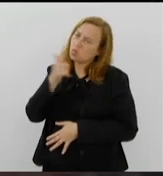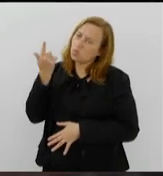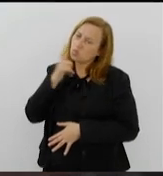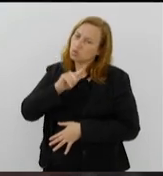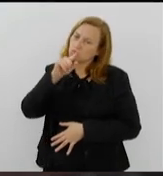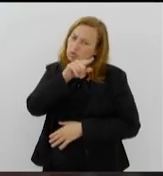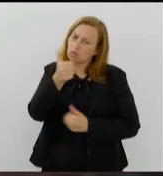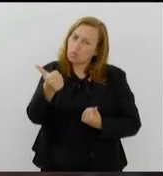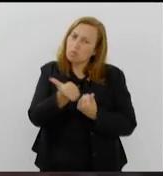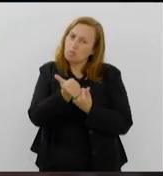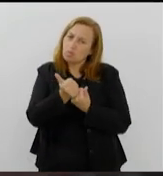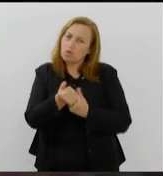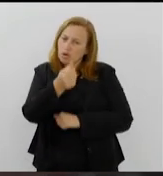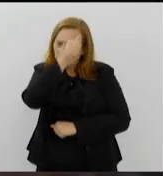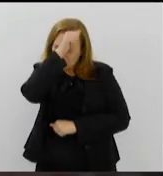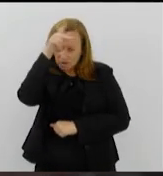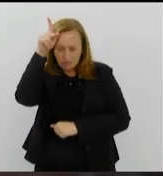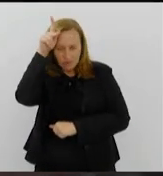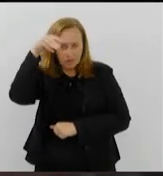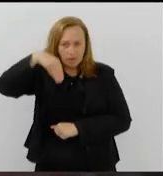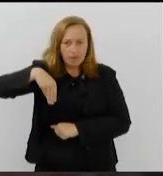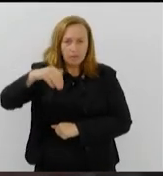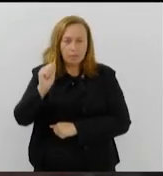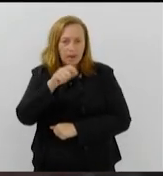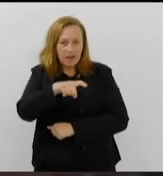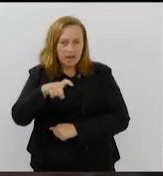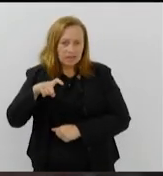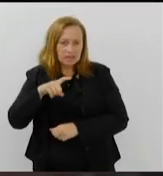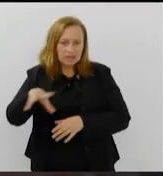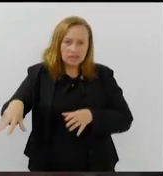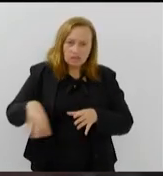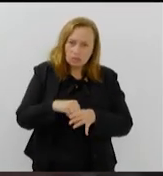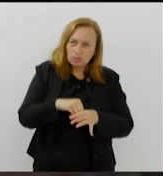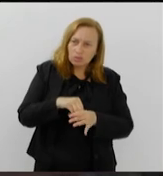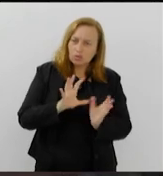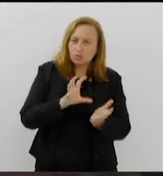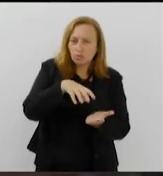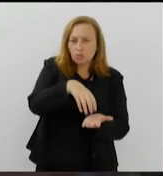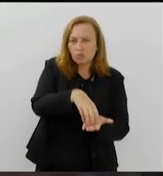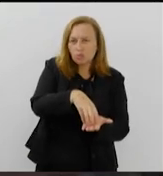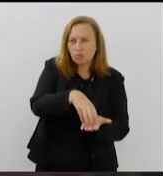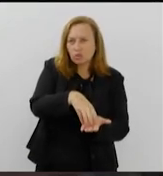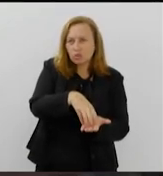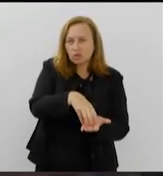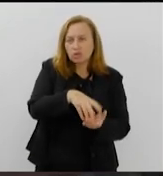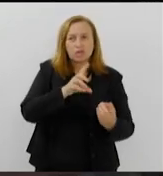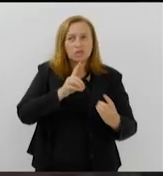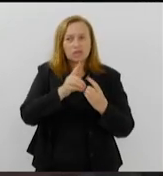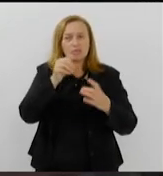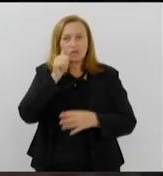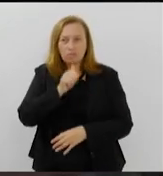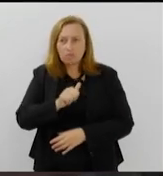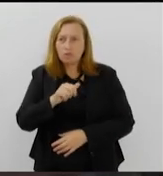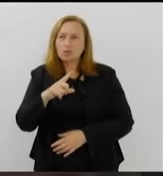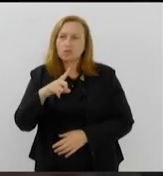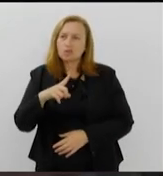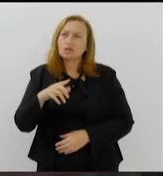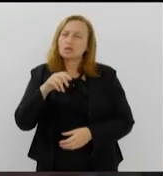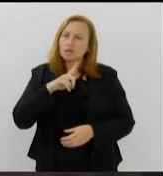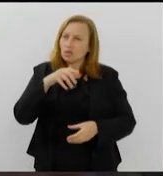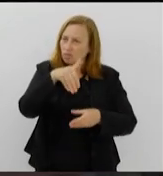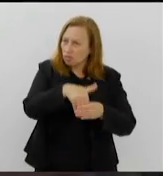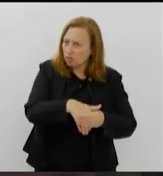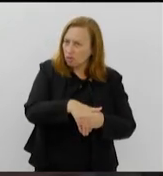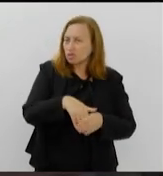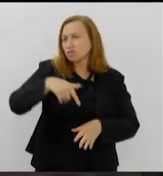com o apoio do então prefeito Max Lemos, implantar um núcleo de atendimento à mulher. Eu tenho votos no